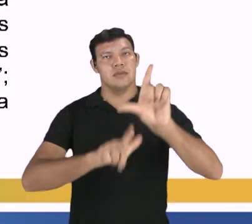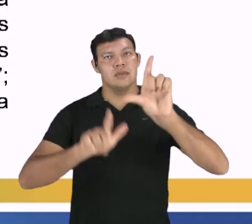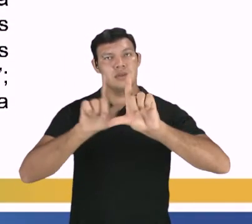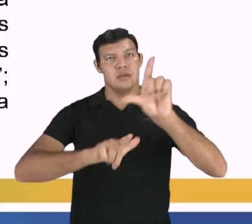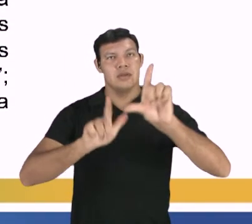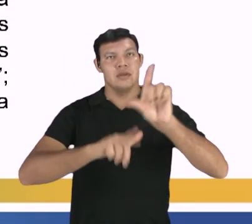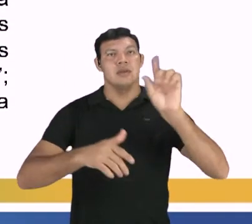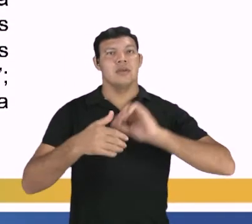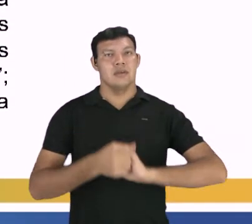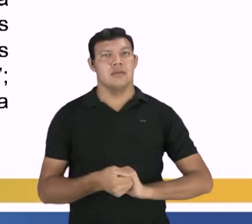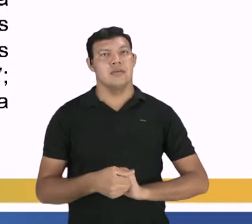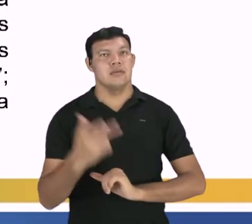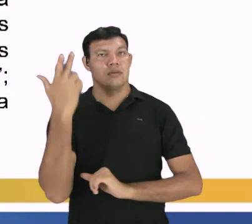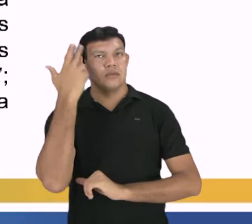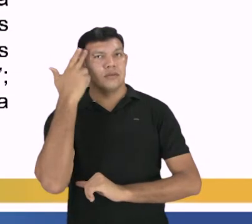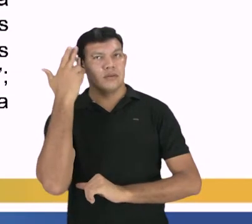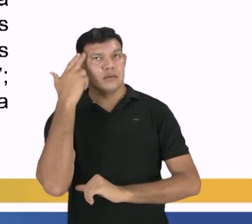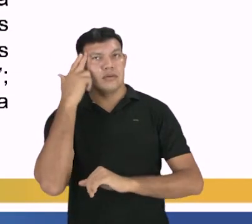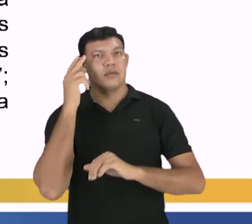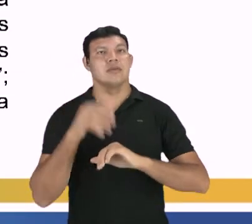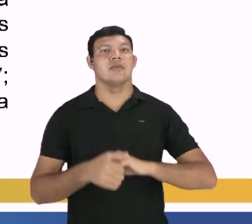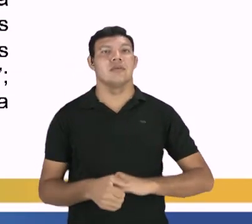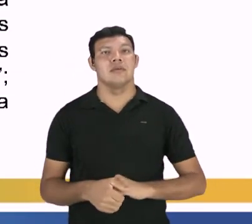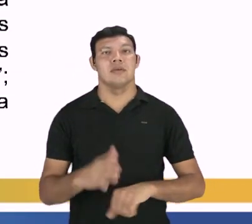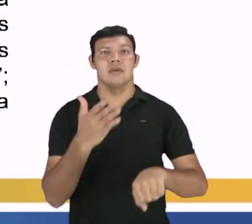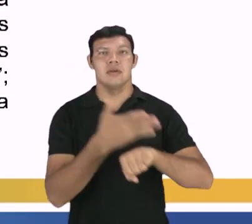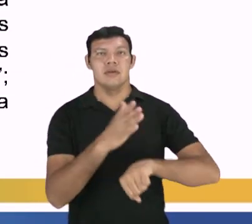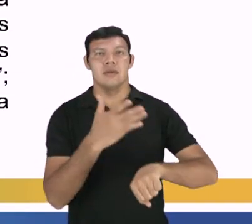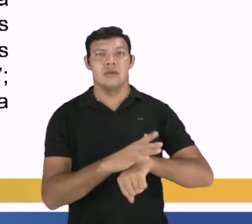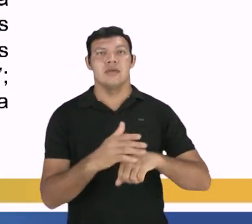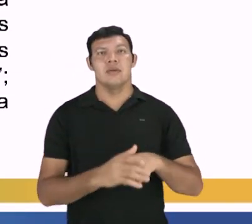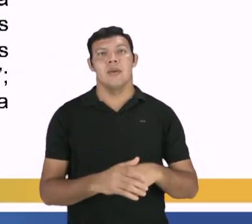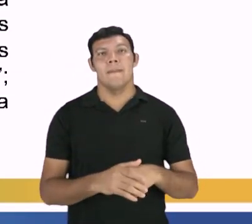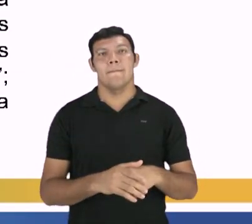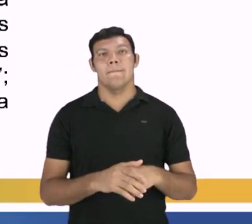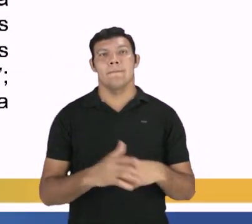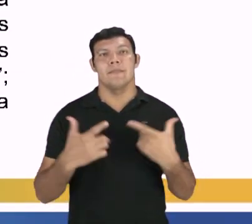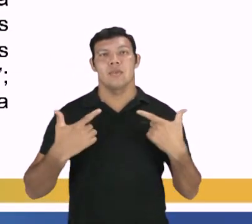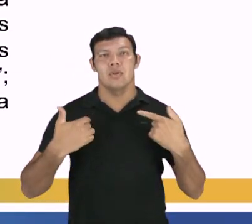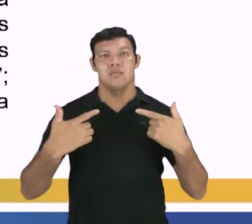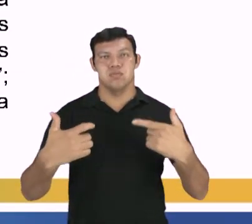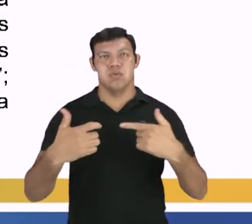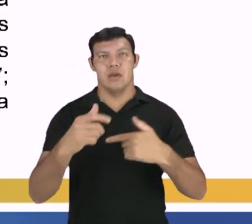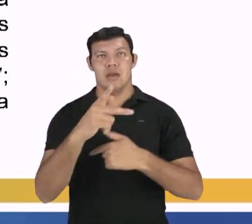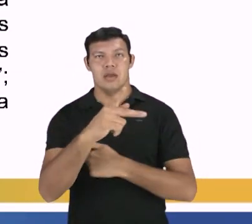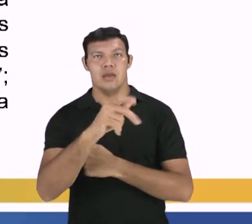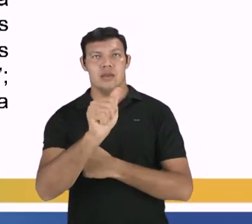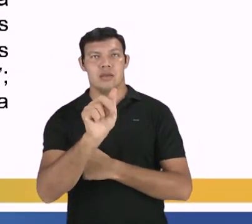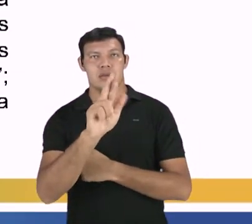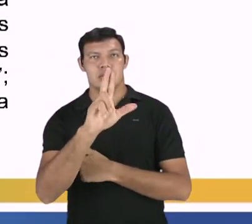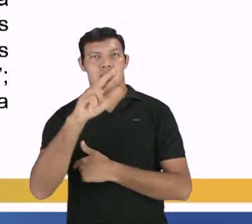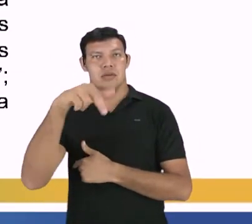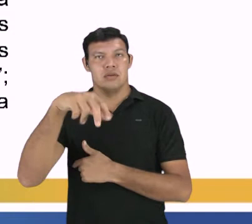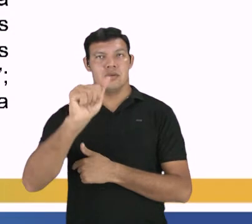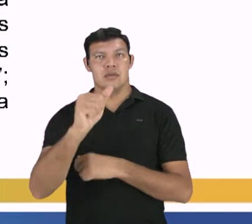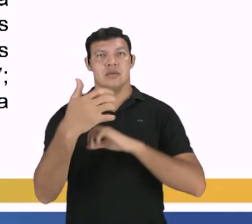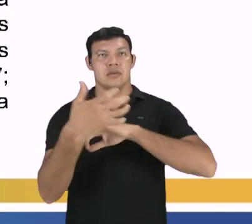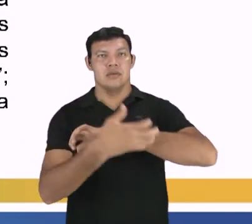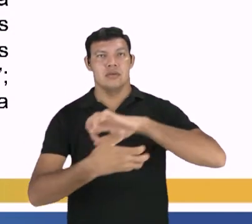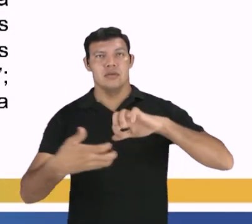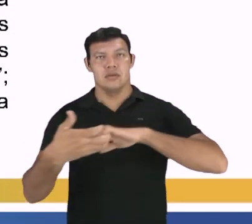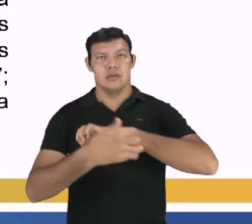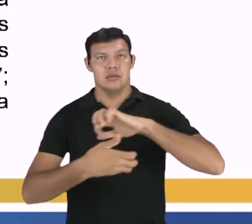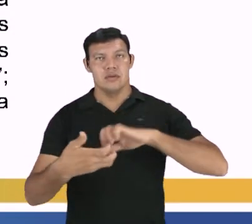de Saquarema, Alberto de Oliveira participou da Batalha do Parnaso, né, que resultou na Revolução da